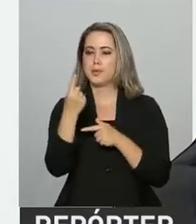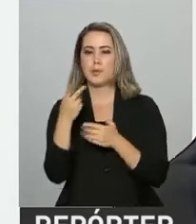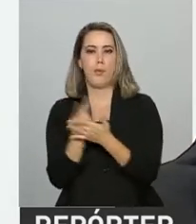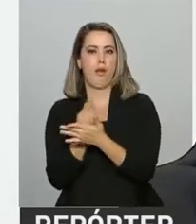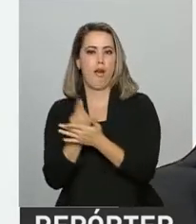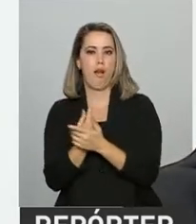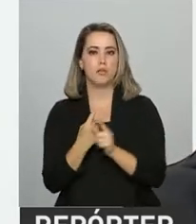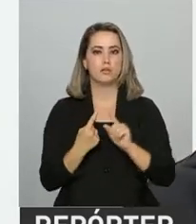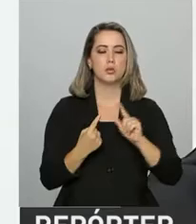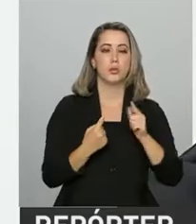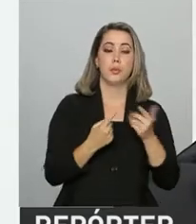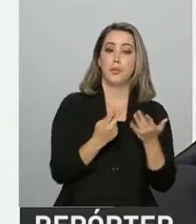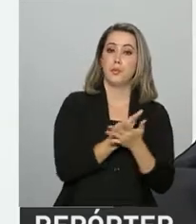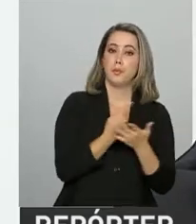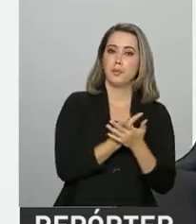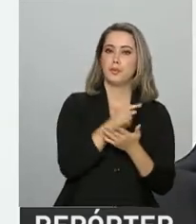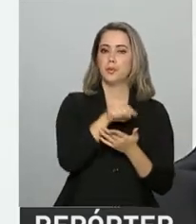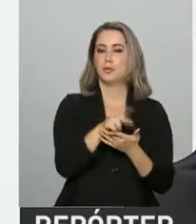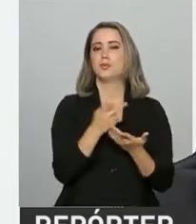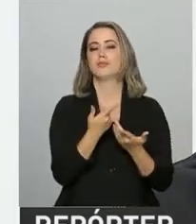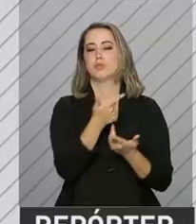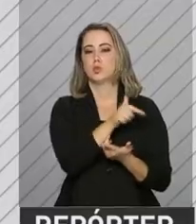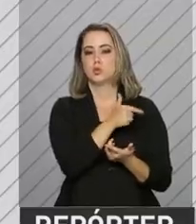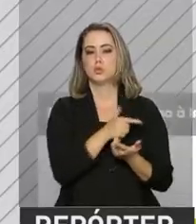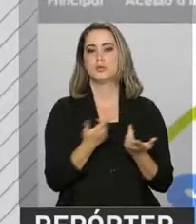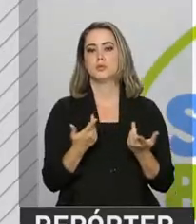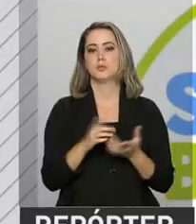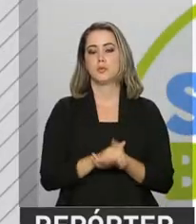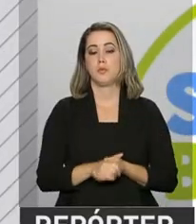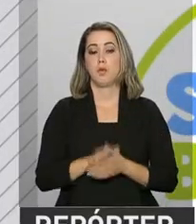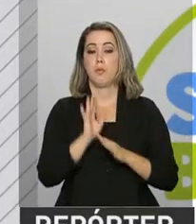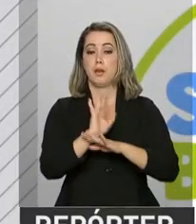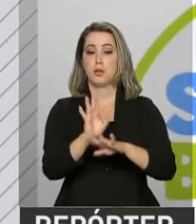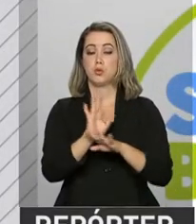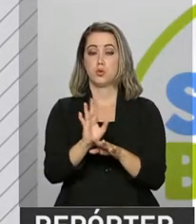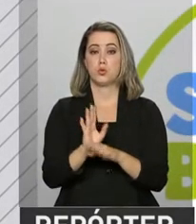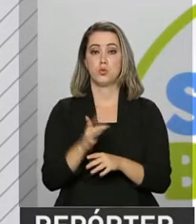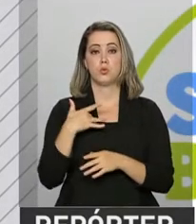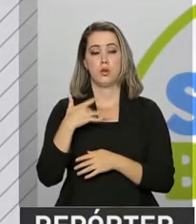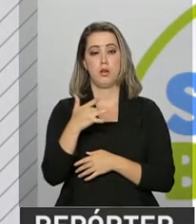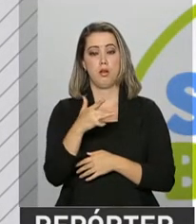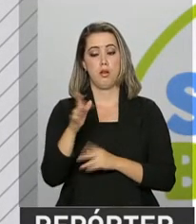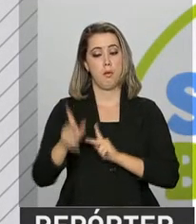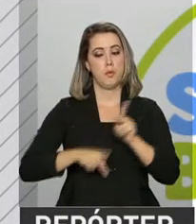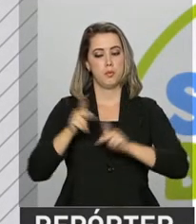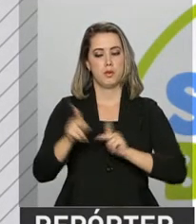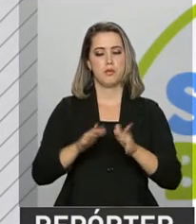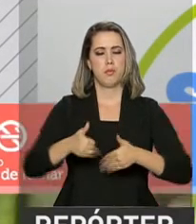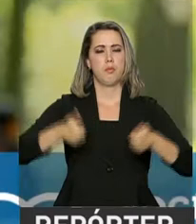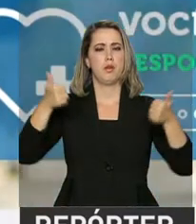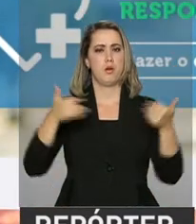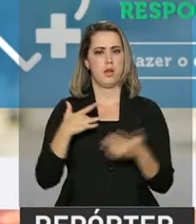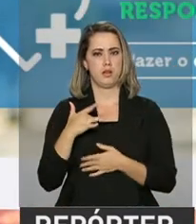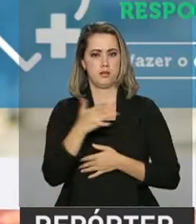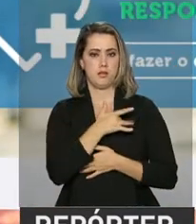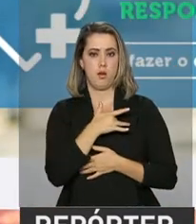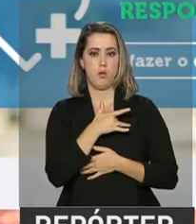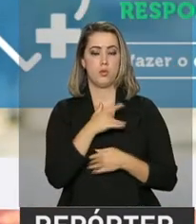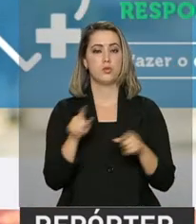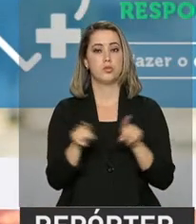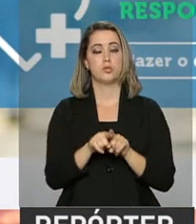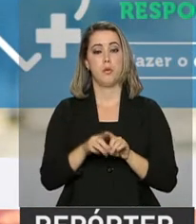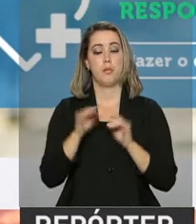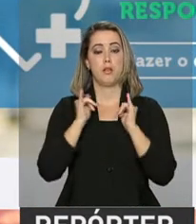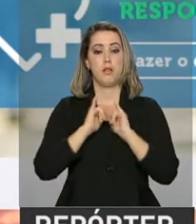ou não estou comendo direito para auxiliar a população a ter hábitos saudáveis o ministério da saúde também lançou